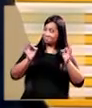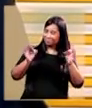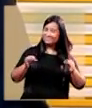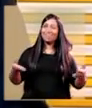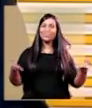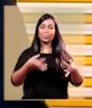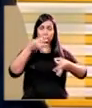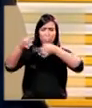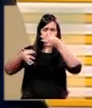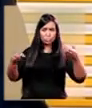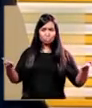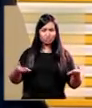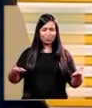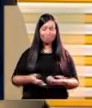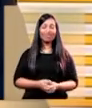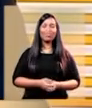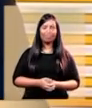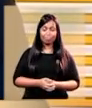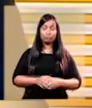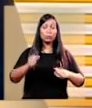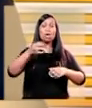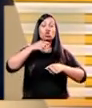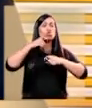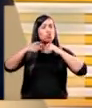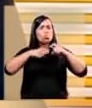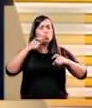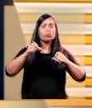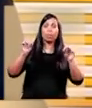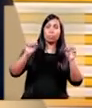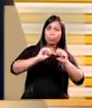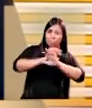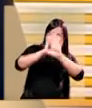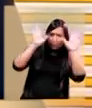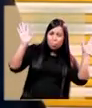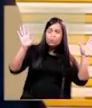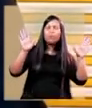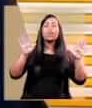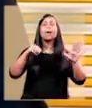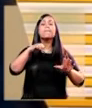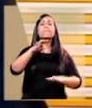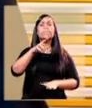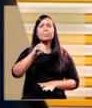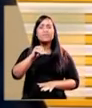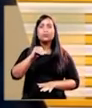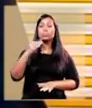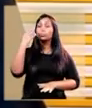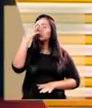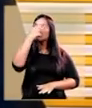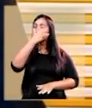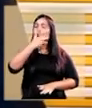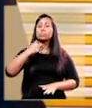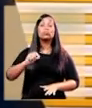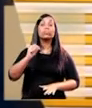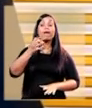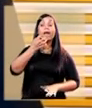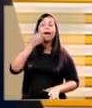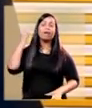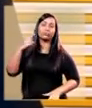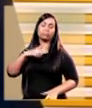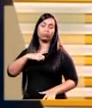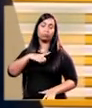É isso aí, o ponto de vista de hoje esclarece dúvidas, tira mitos sobre esse bonito ato que é o ato de